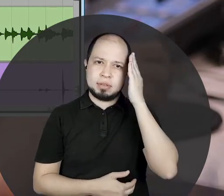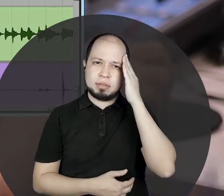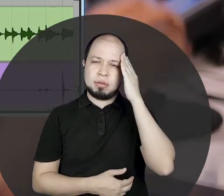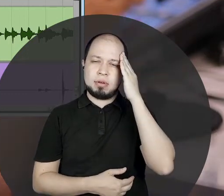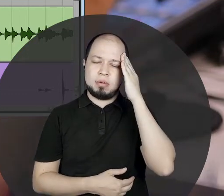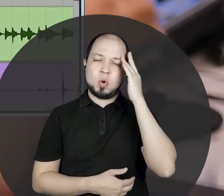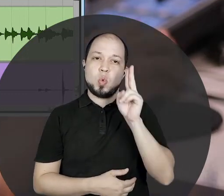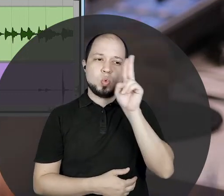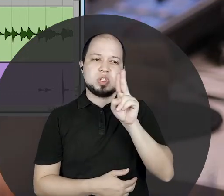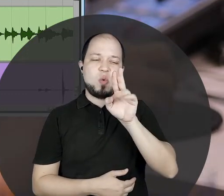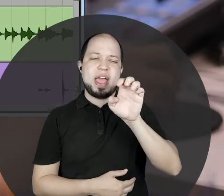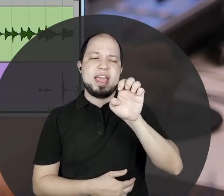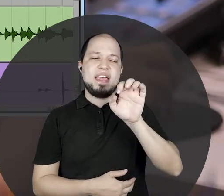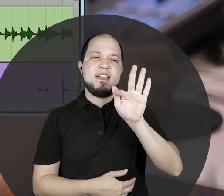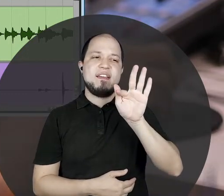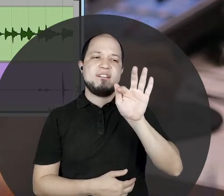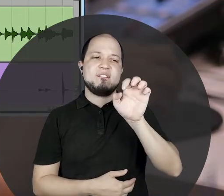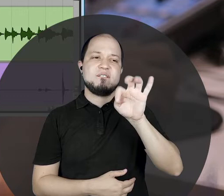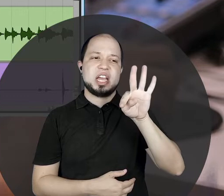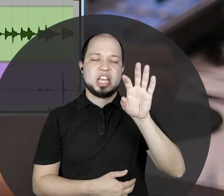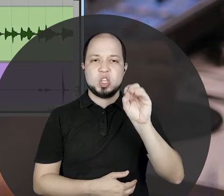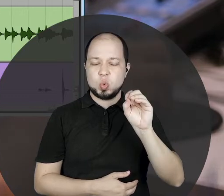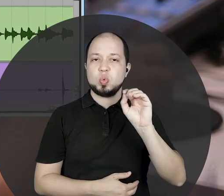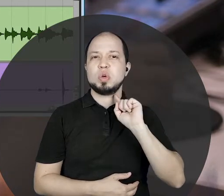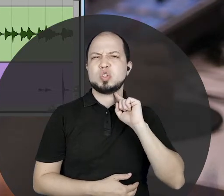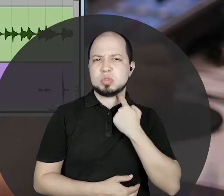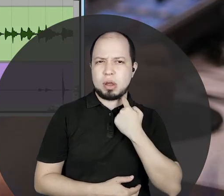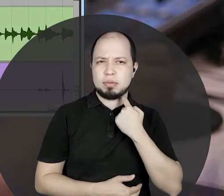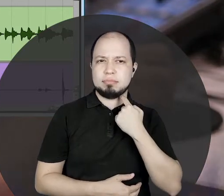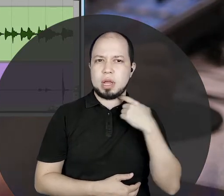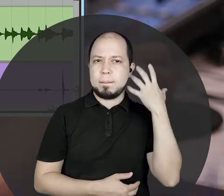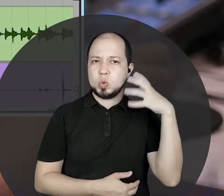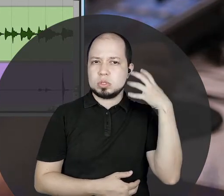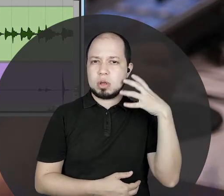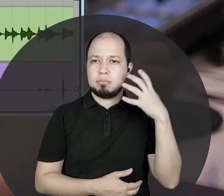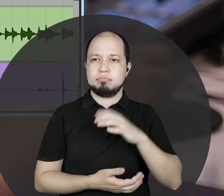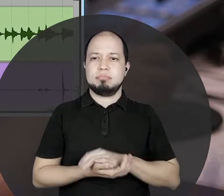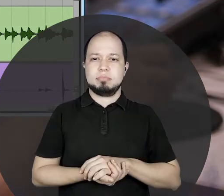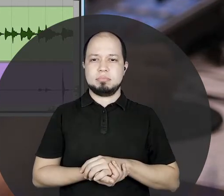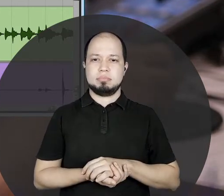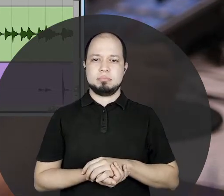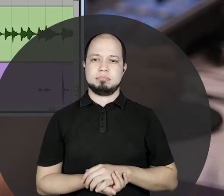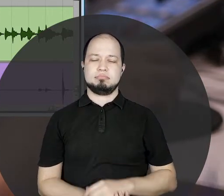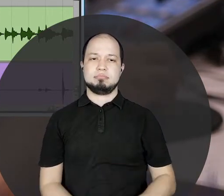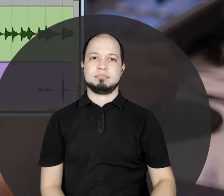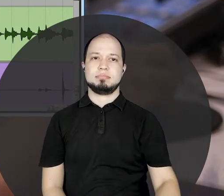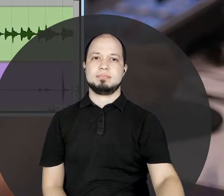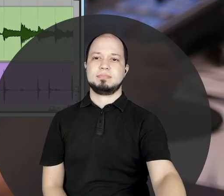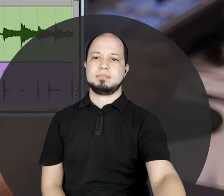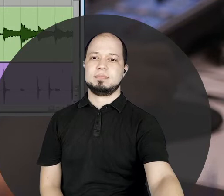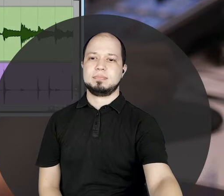era isso. Deixa eu ver aqui, vamos ver. No espaço sideral. B.